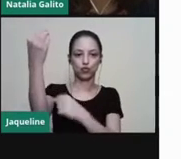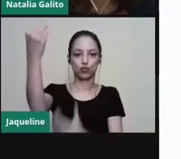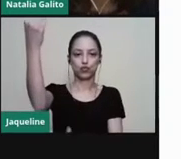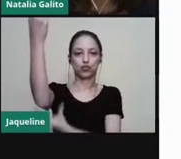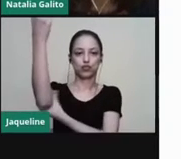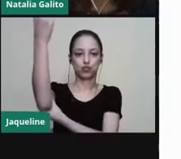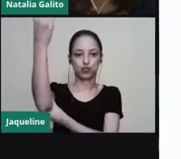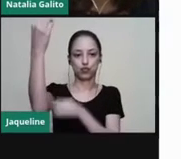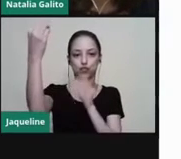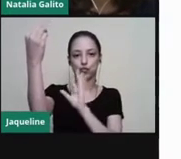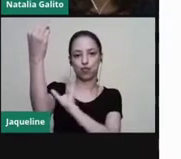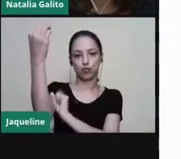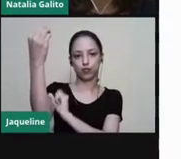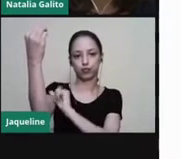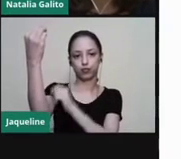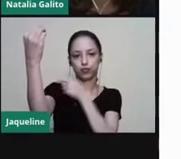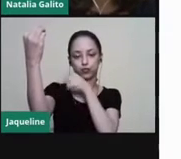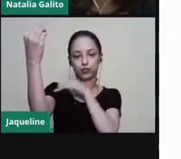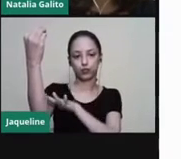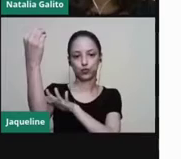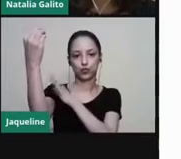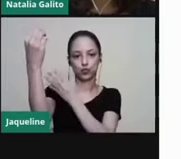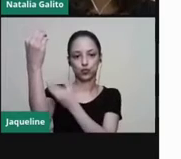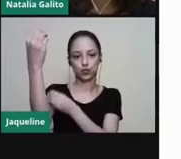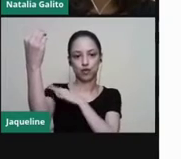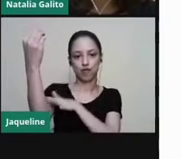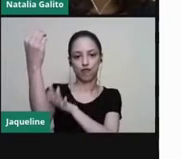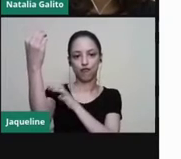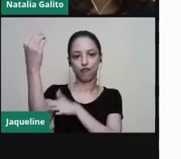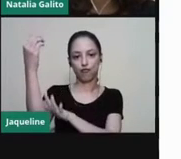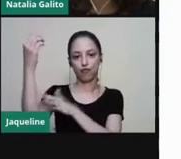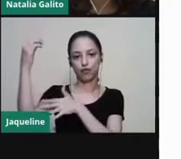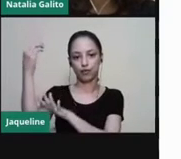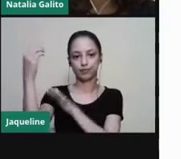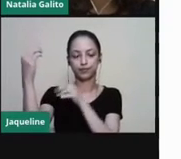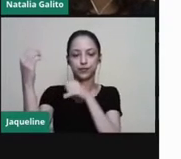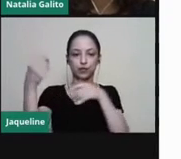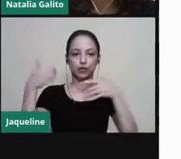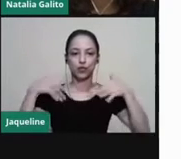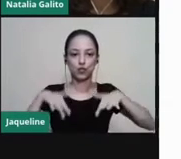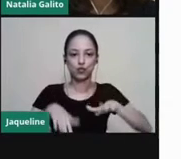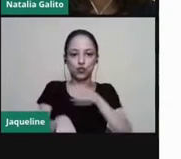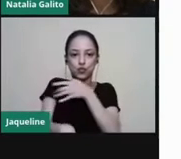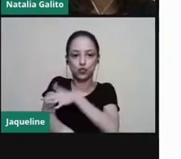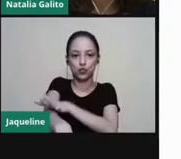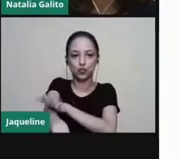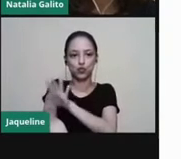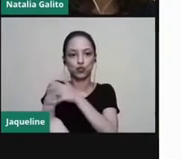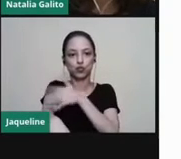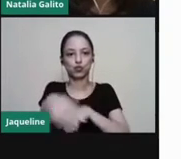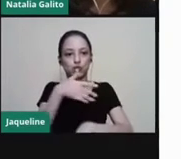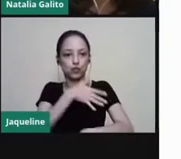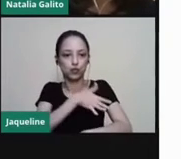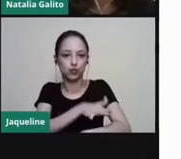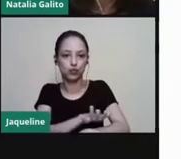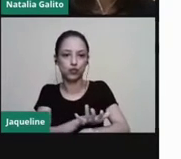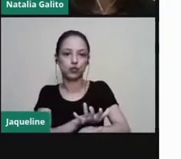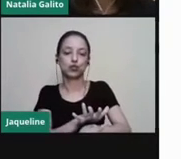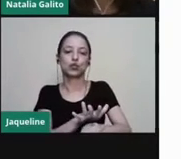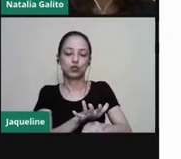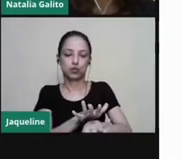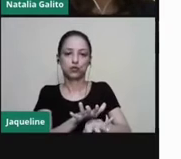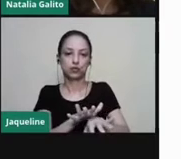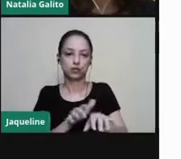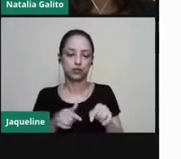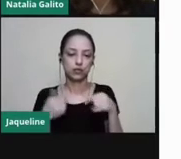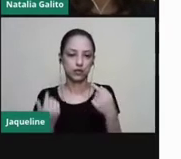braço. E quando você oclui essas veias, você permite a irrigação desse local da região do antebraço aqui com sangue arterial,